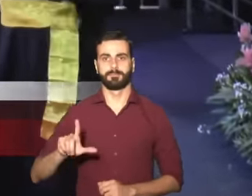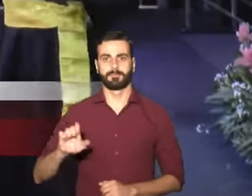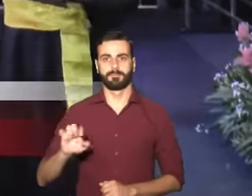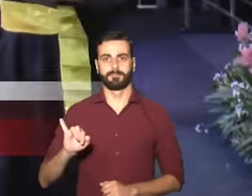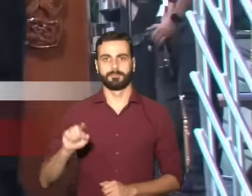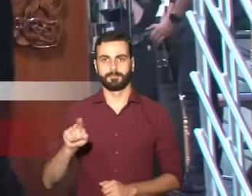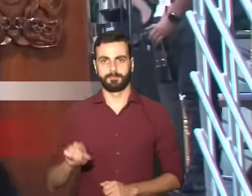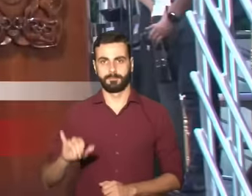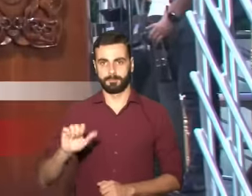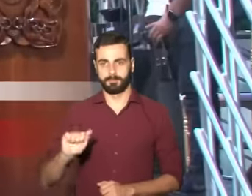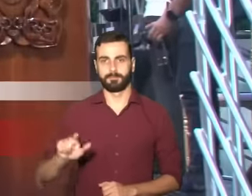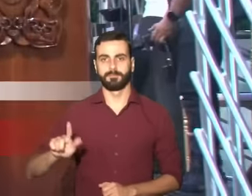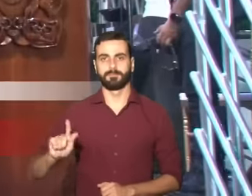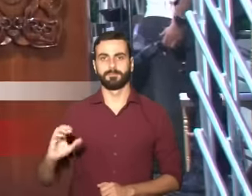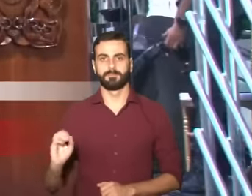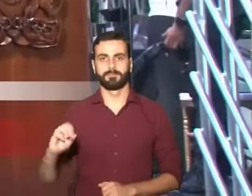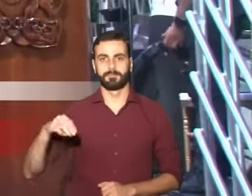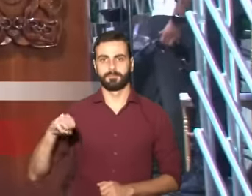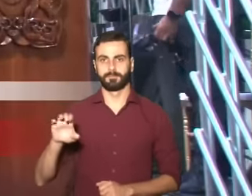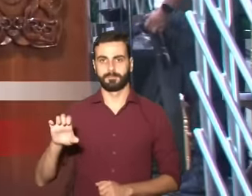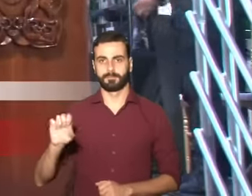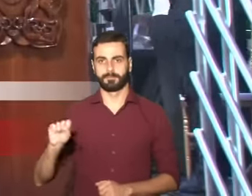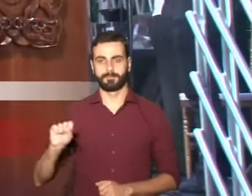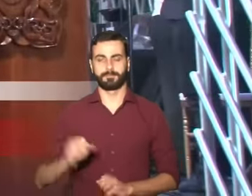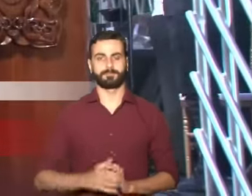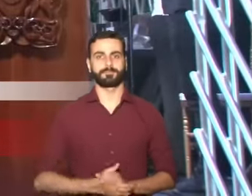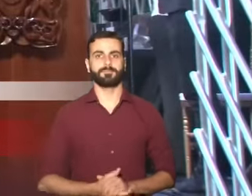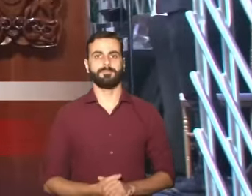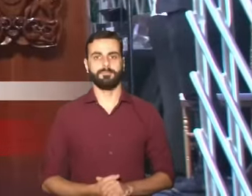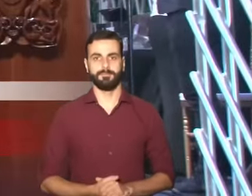Letícia Miriam Gomes de Jesus.